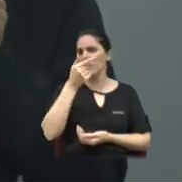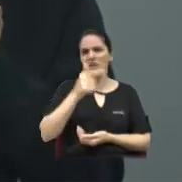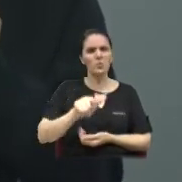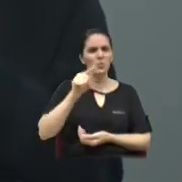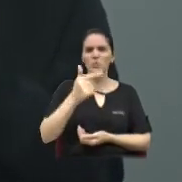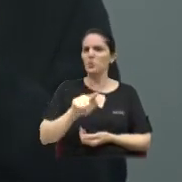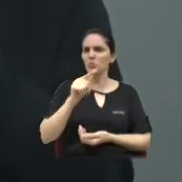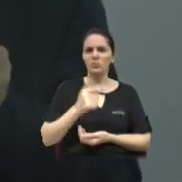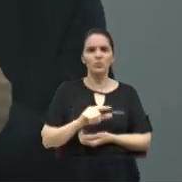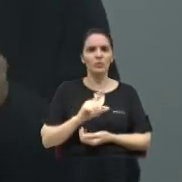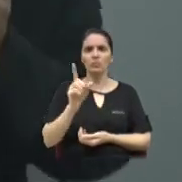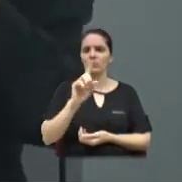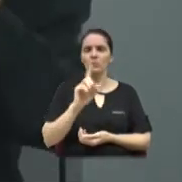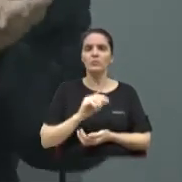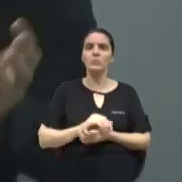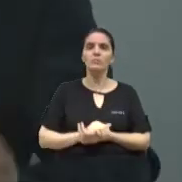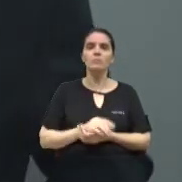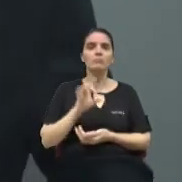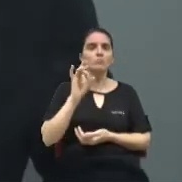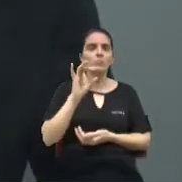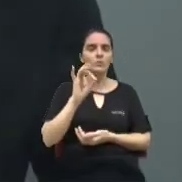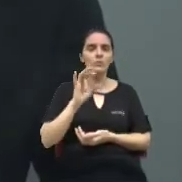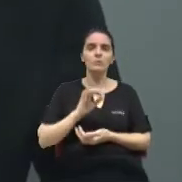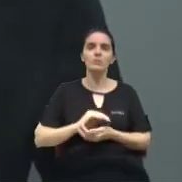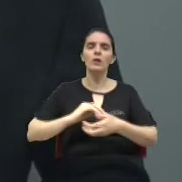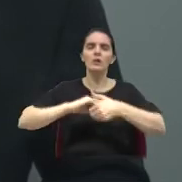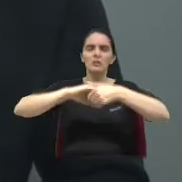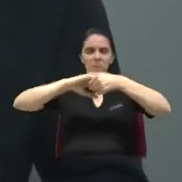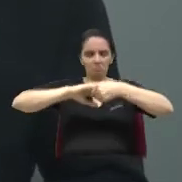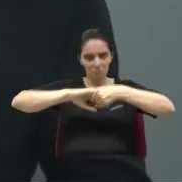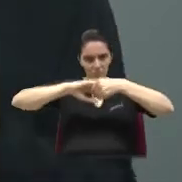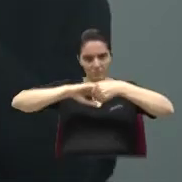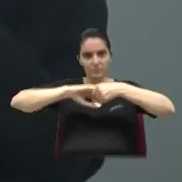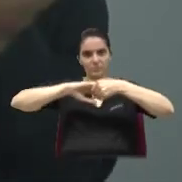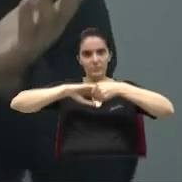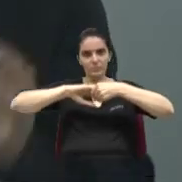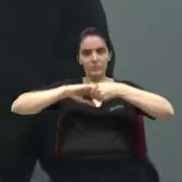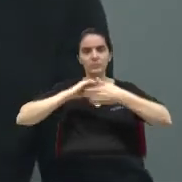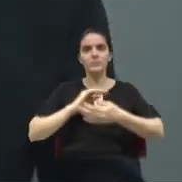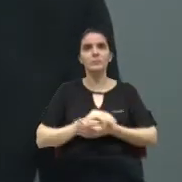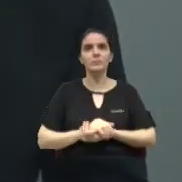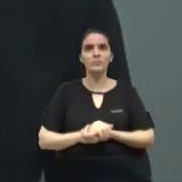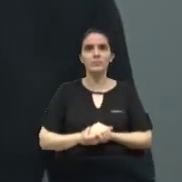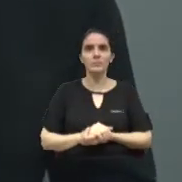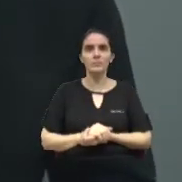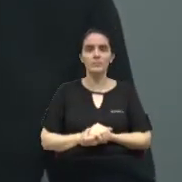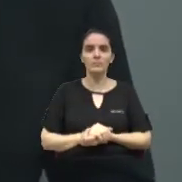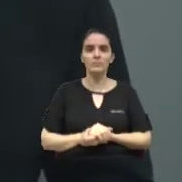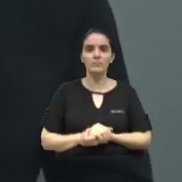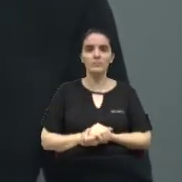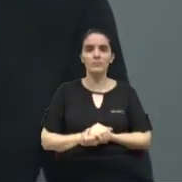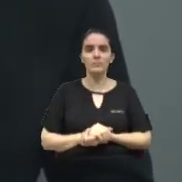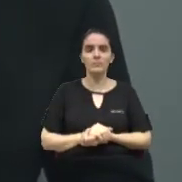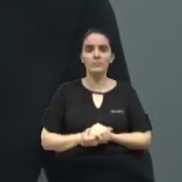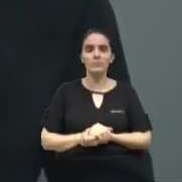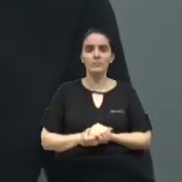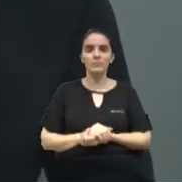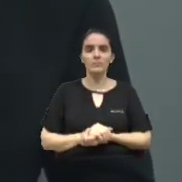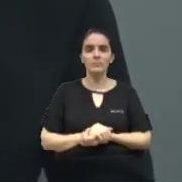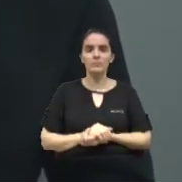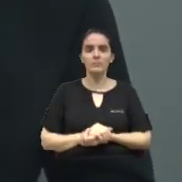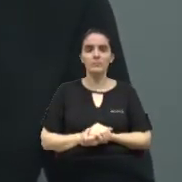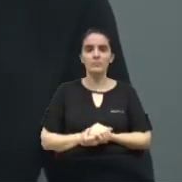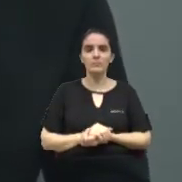fui na sessão anterior, só mesmo para parabenizá-la, né, e que está aí, né, os números não mentem. Então, eu